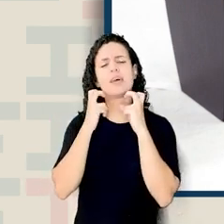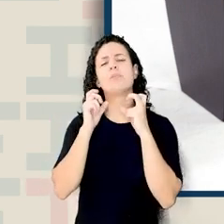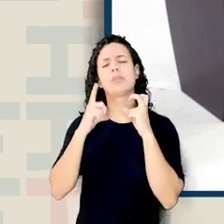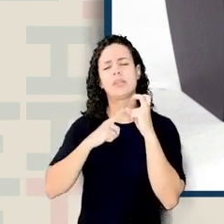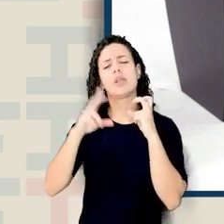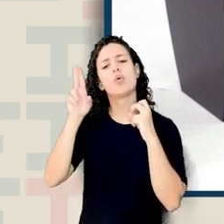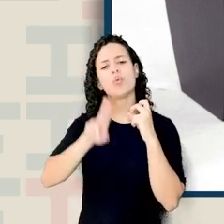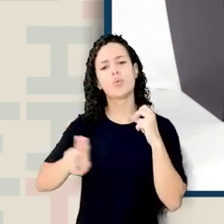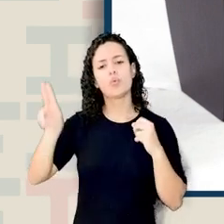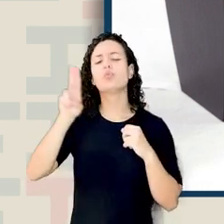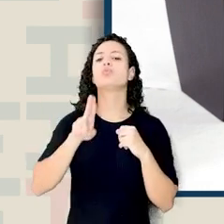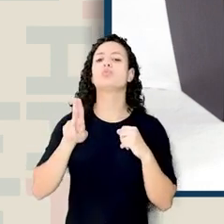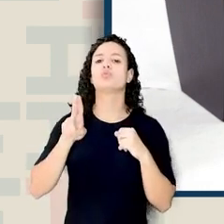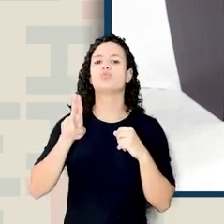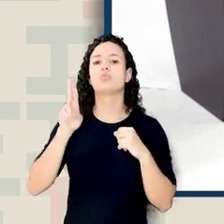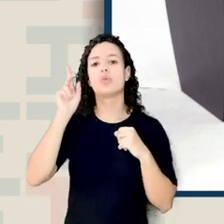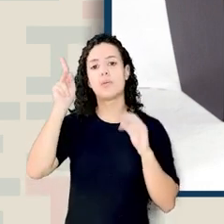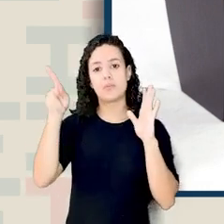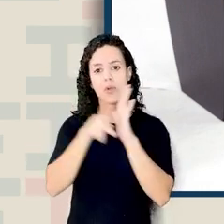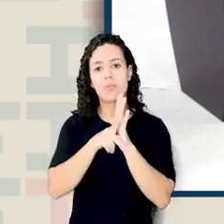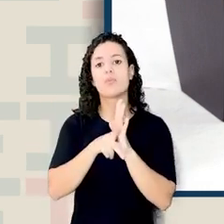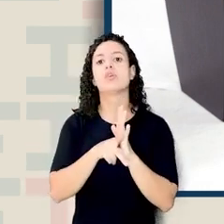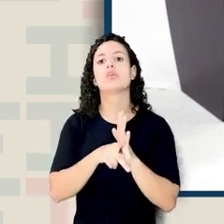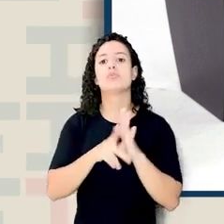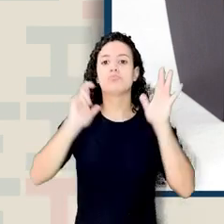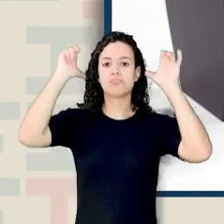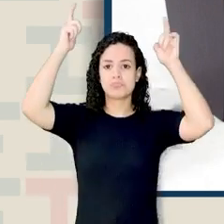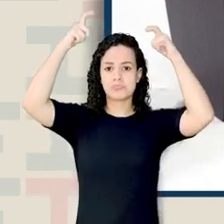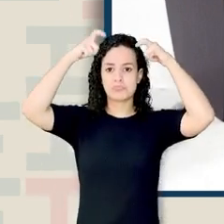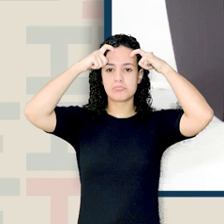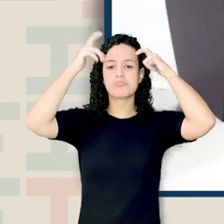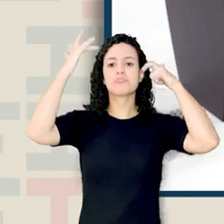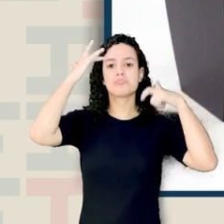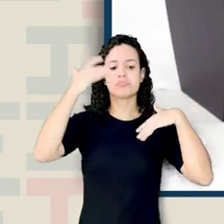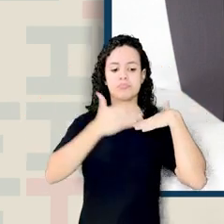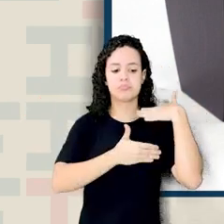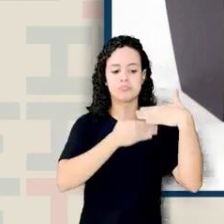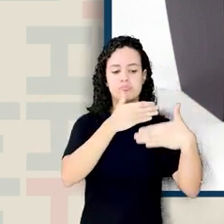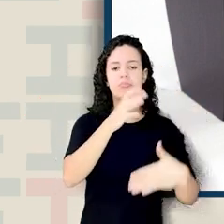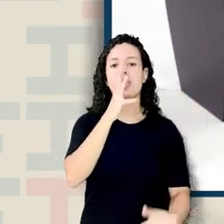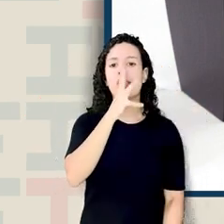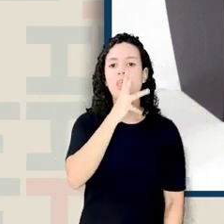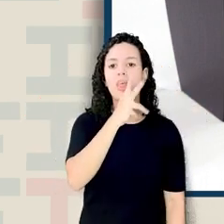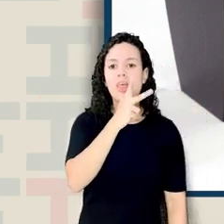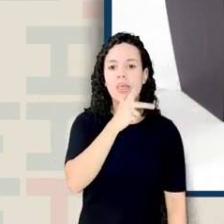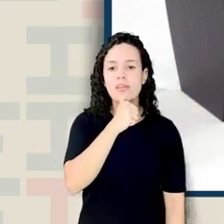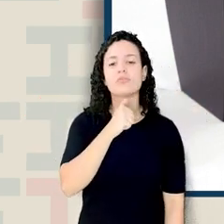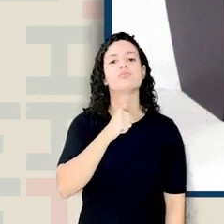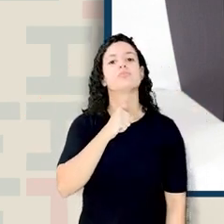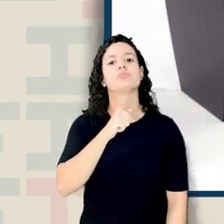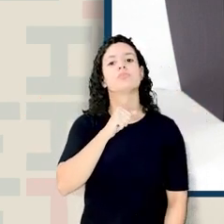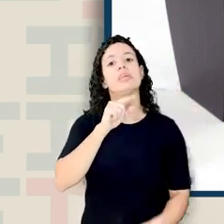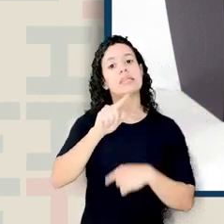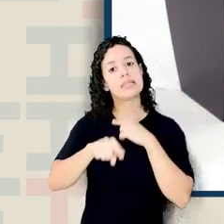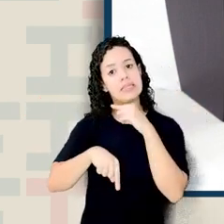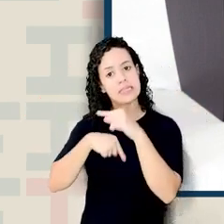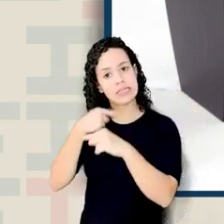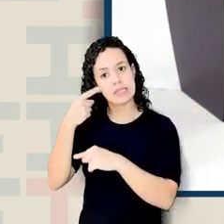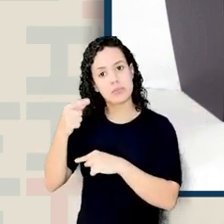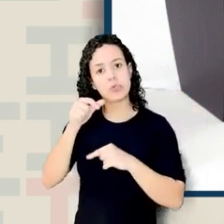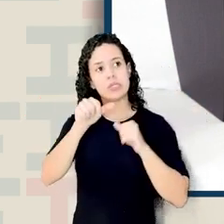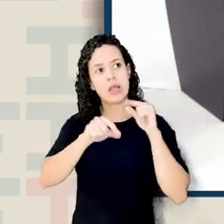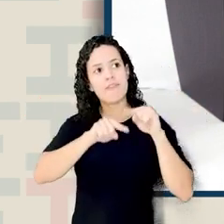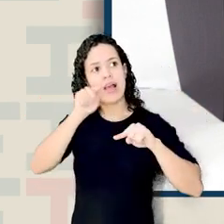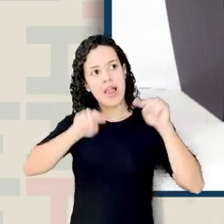o uso da perspectiva do toque solene, andamento lento, e, após algumas